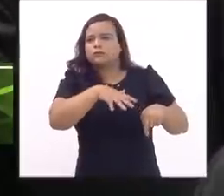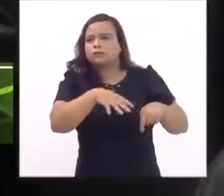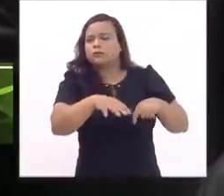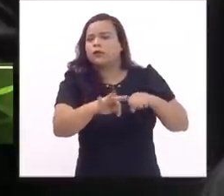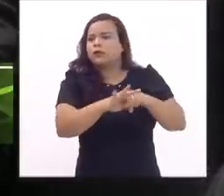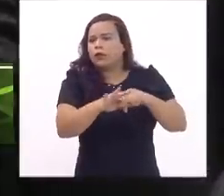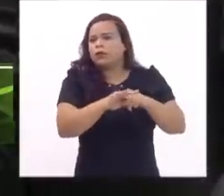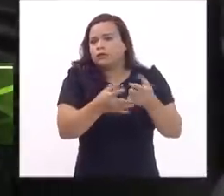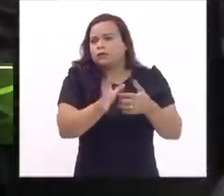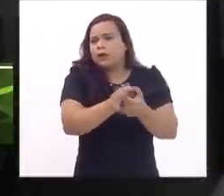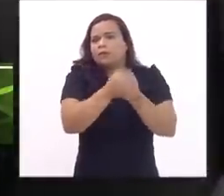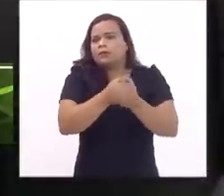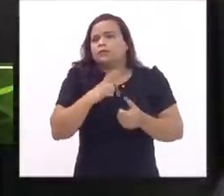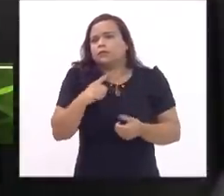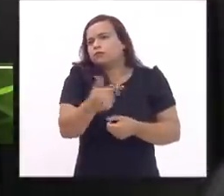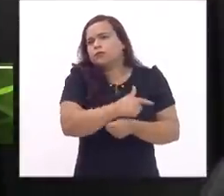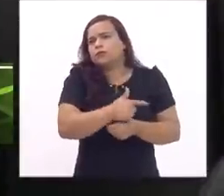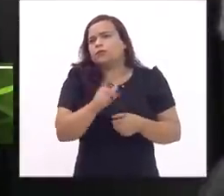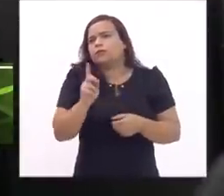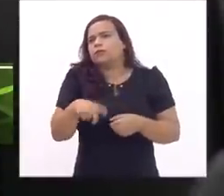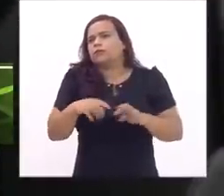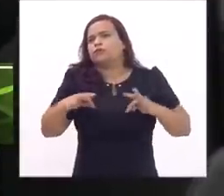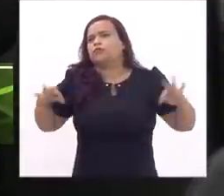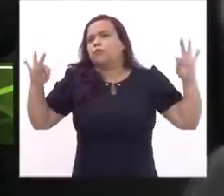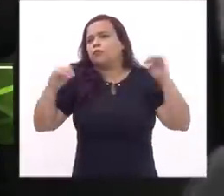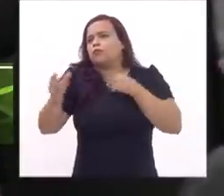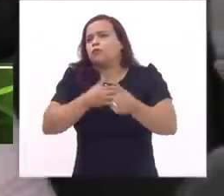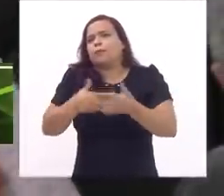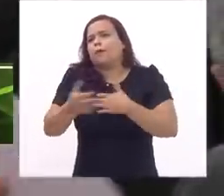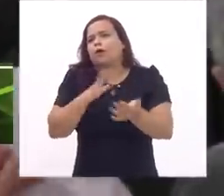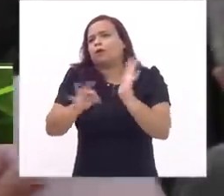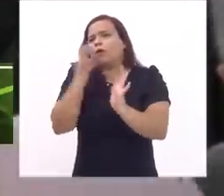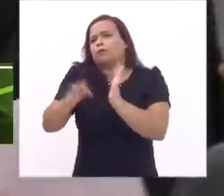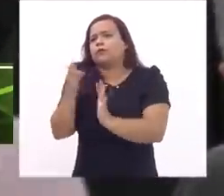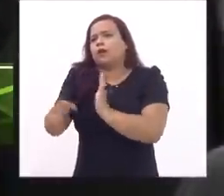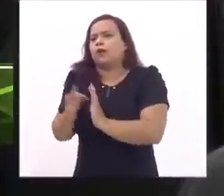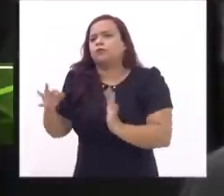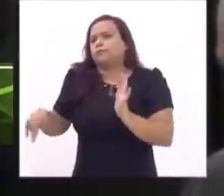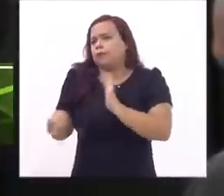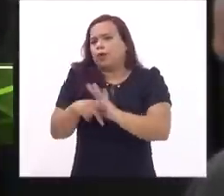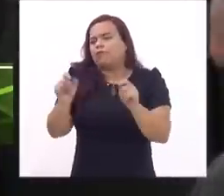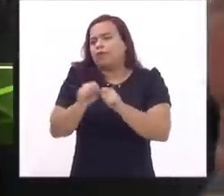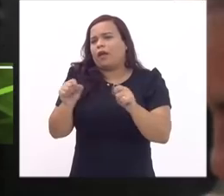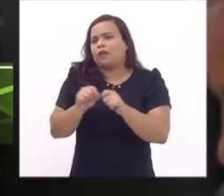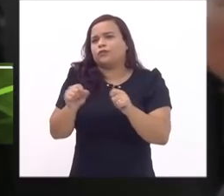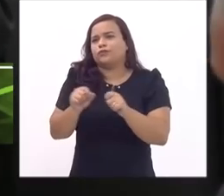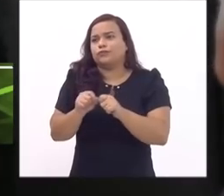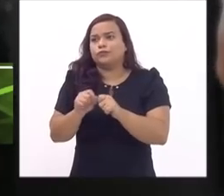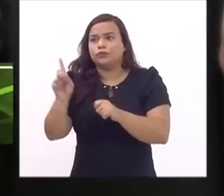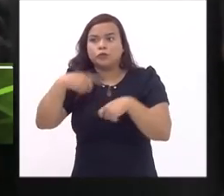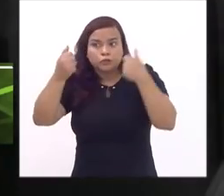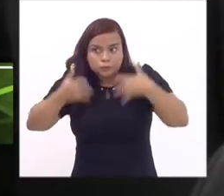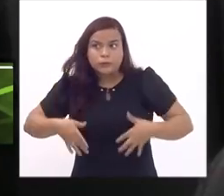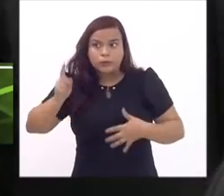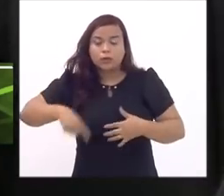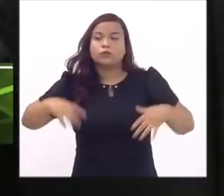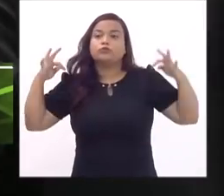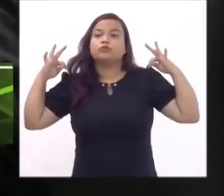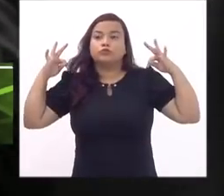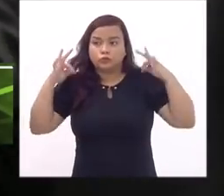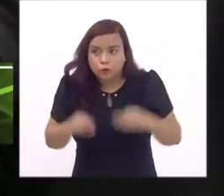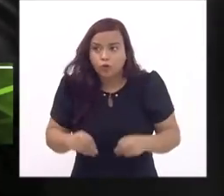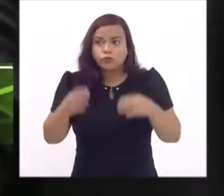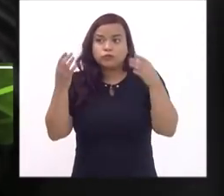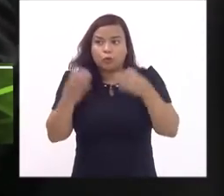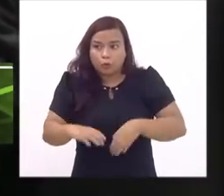é no todo ou genérico, independentemente do contrato de concessão que fora feito, nós estamos dizendo o seguinte, todos os